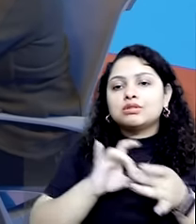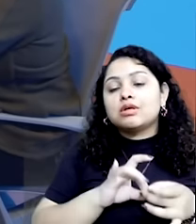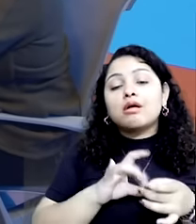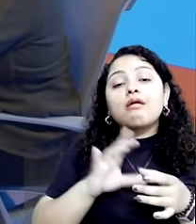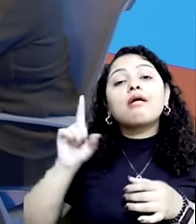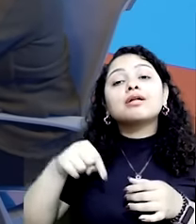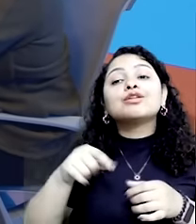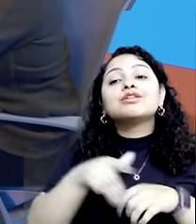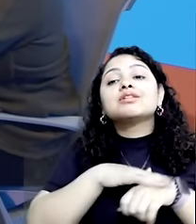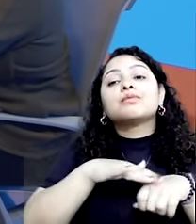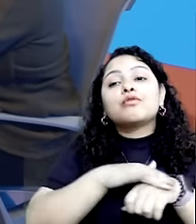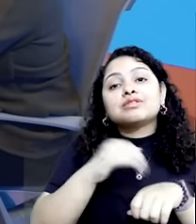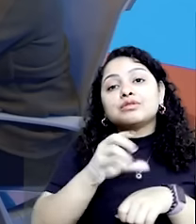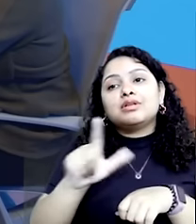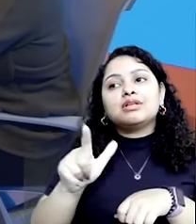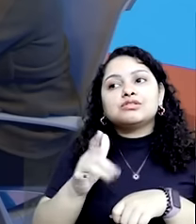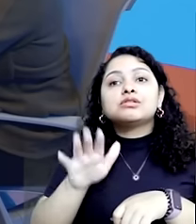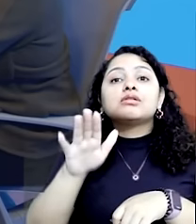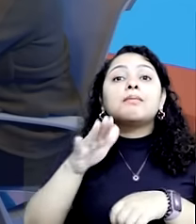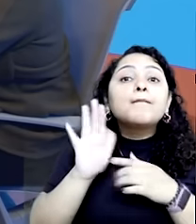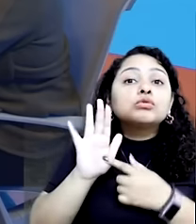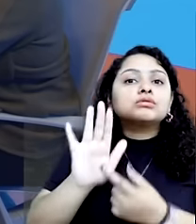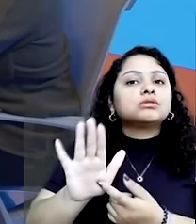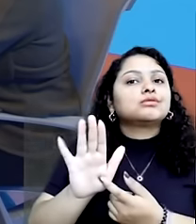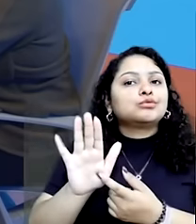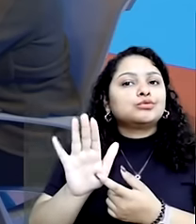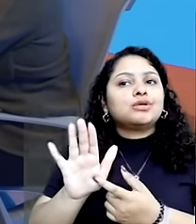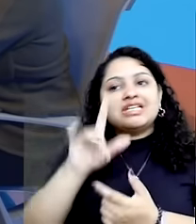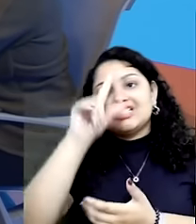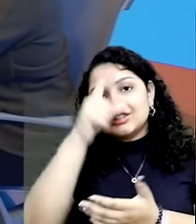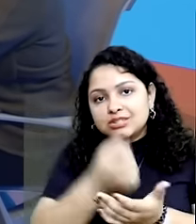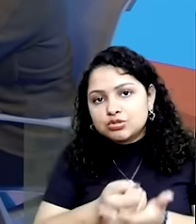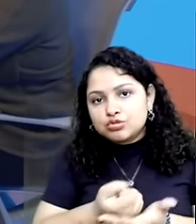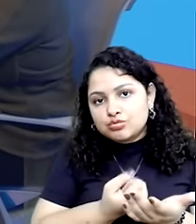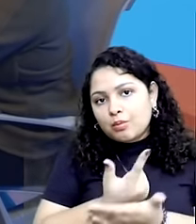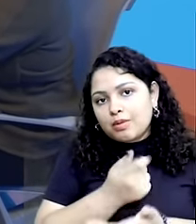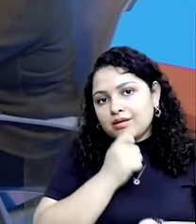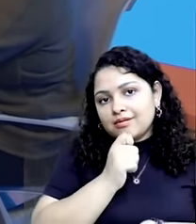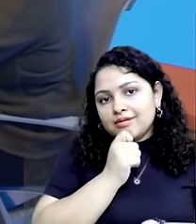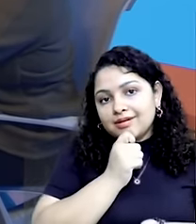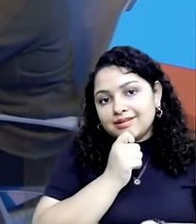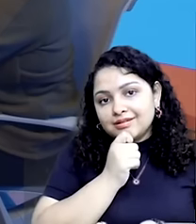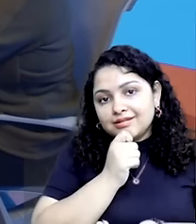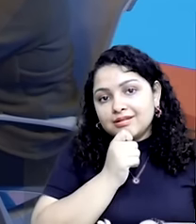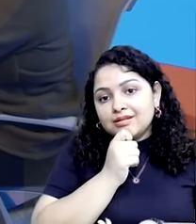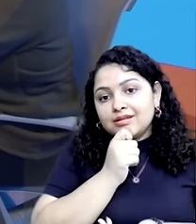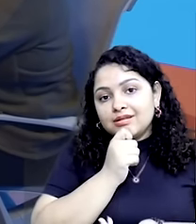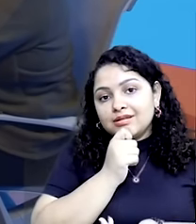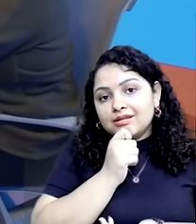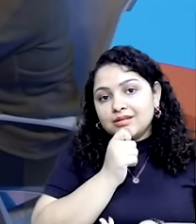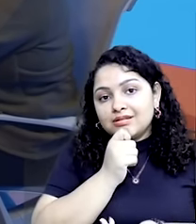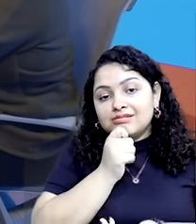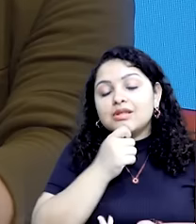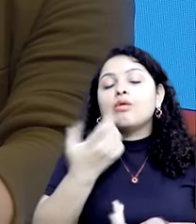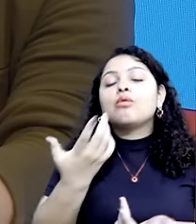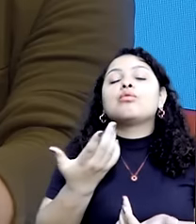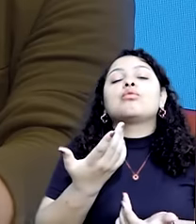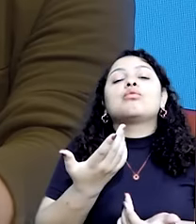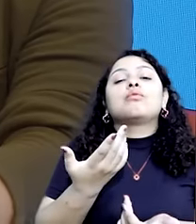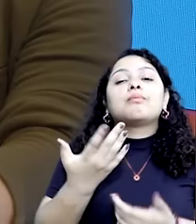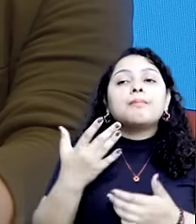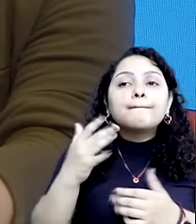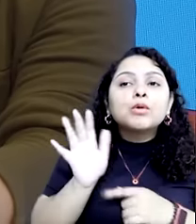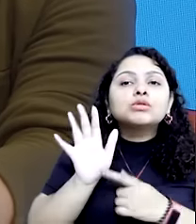gente tá conversando com o cliente tipo assim mostrando para ele ele não tá na decisão de compra ainda então o cenário ele é um espetáculo para é realmente tipo assim